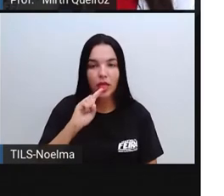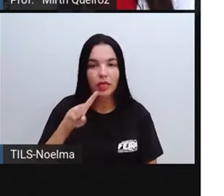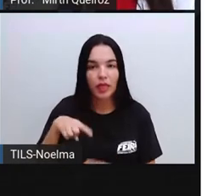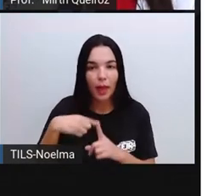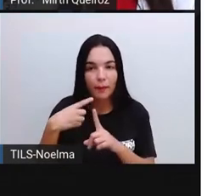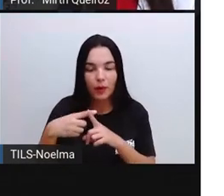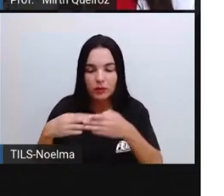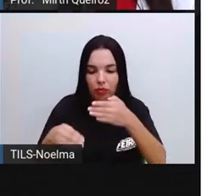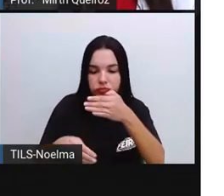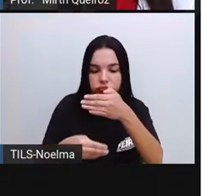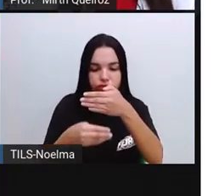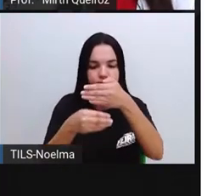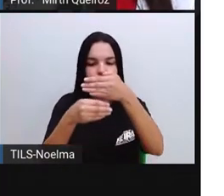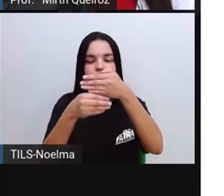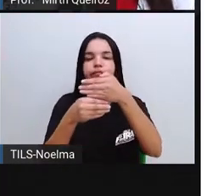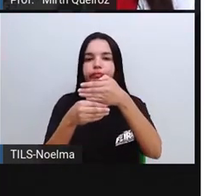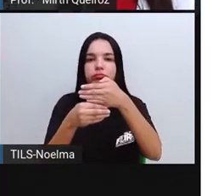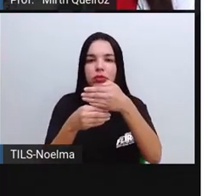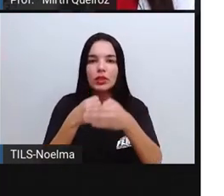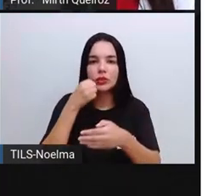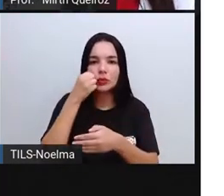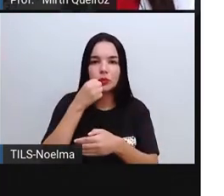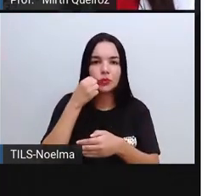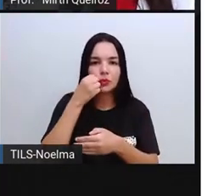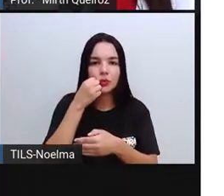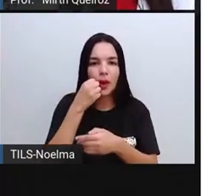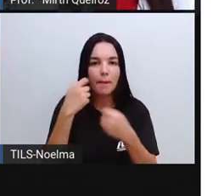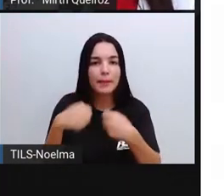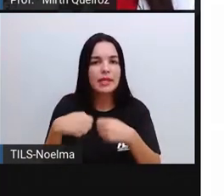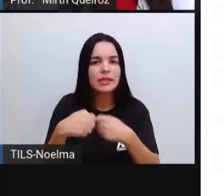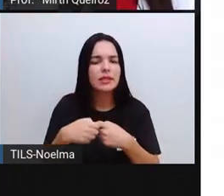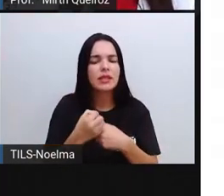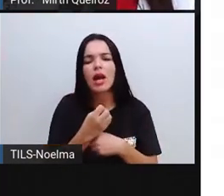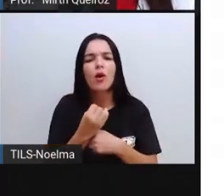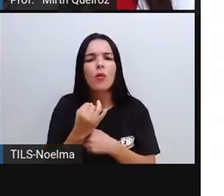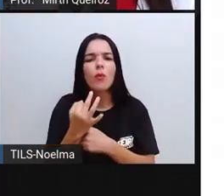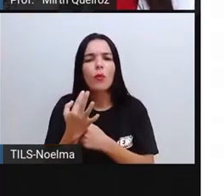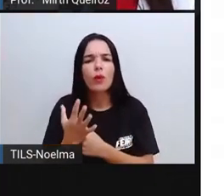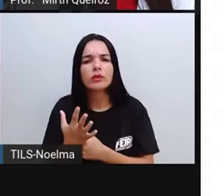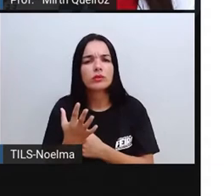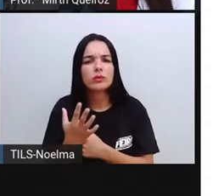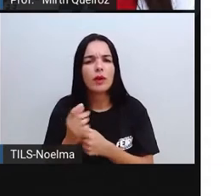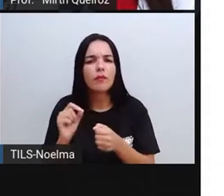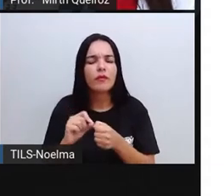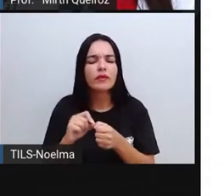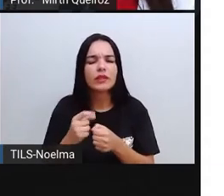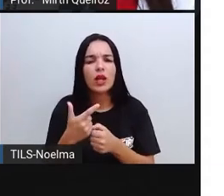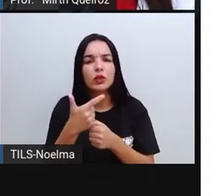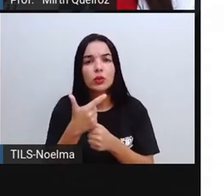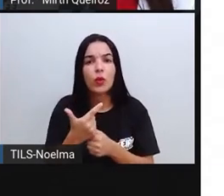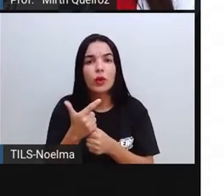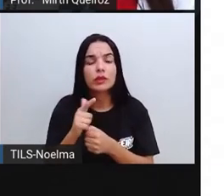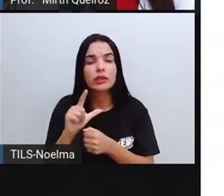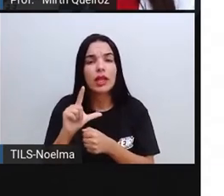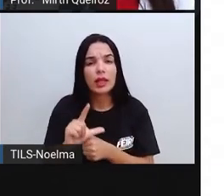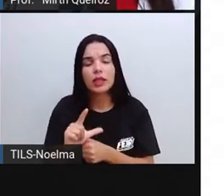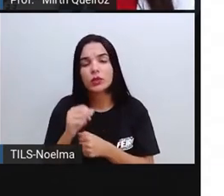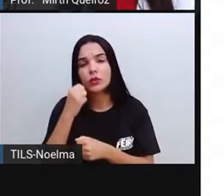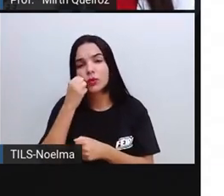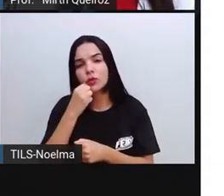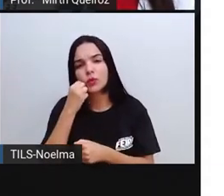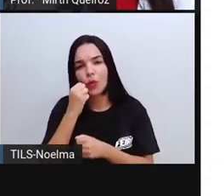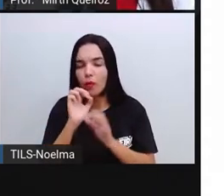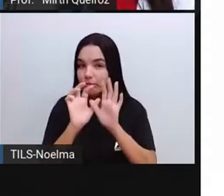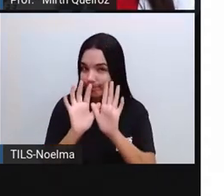suco. Ajude a comprar a quantidade de água que ela precisa para fazer 2 litros de suco, certo? Se